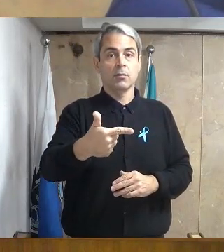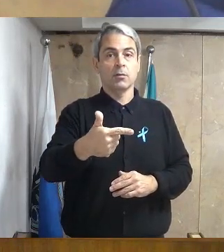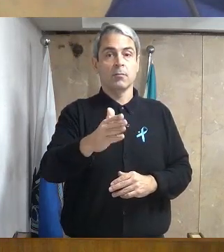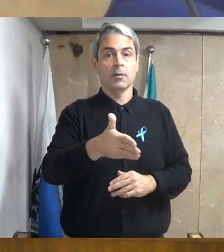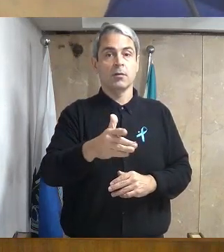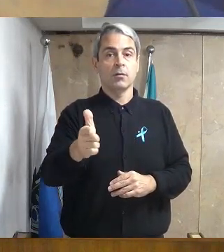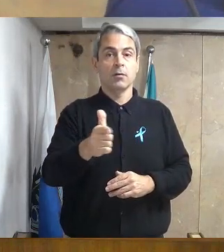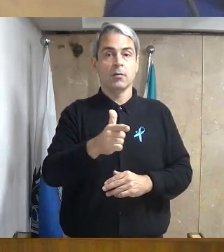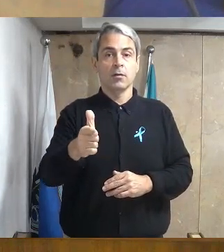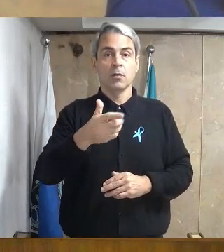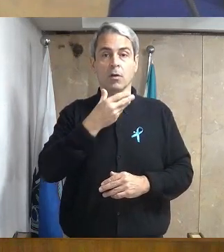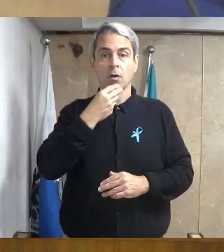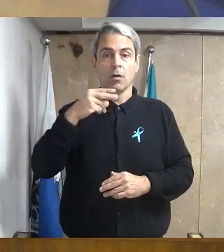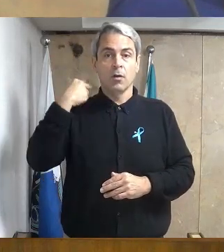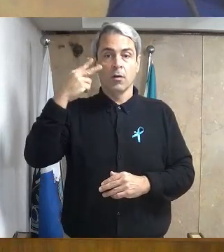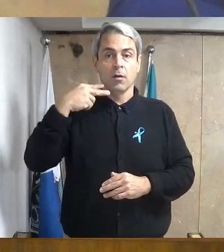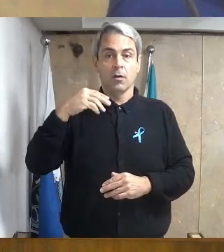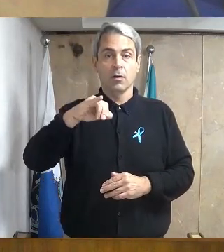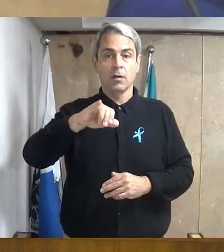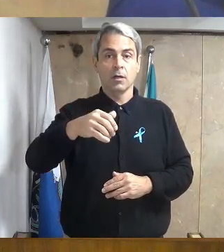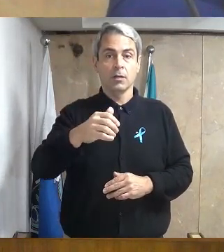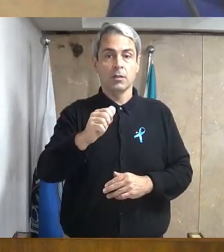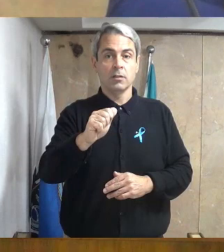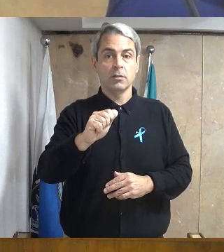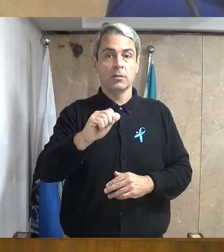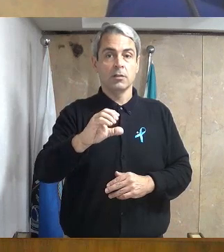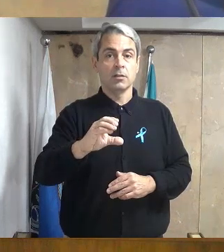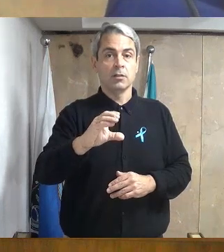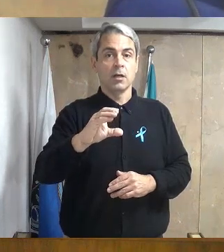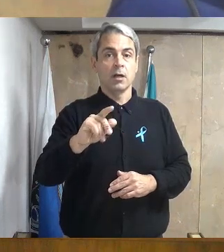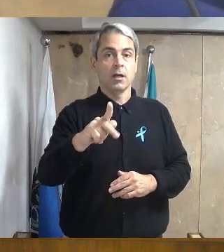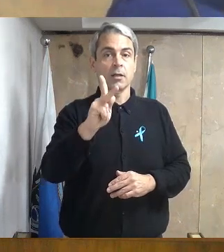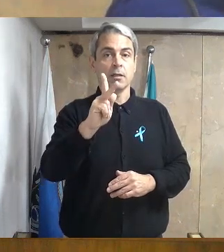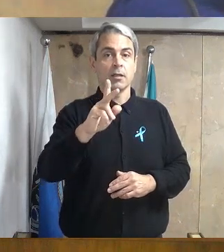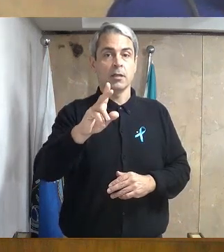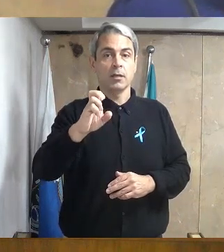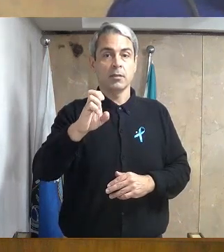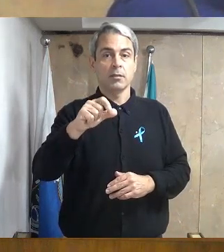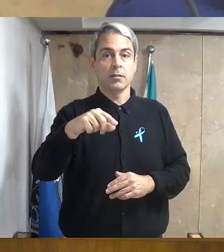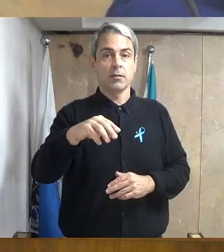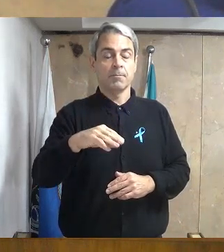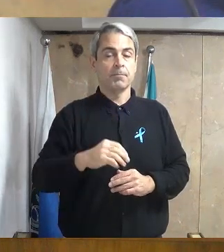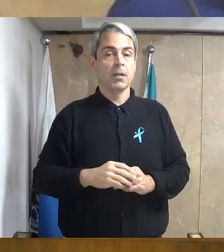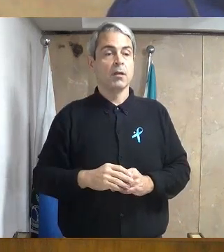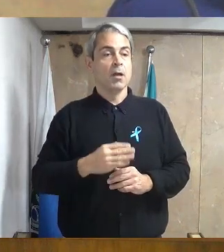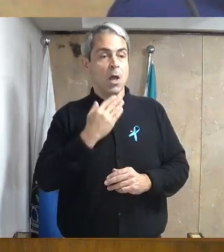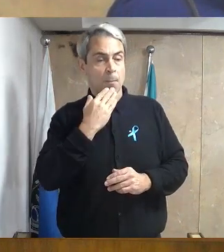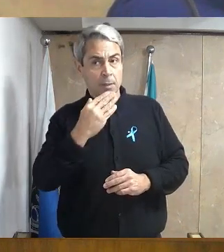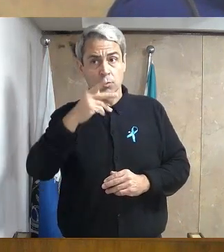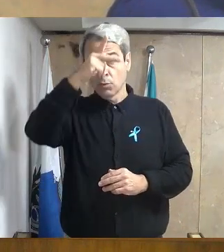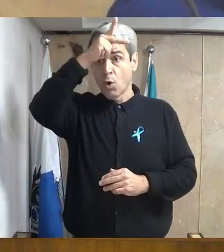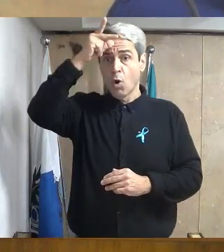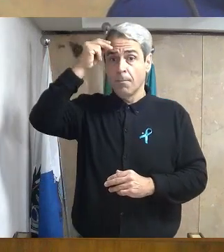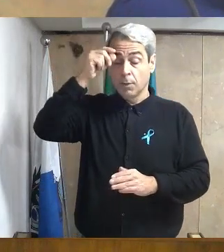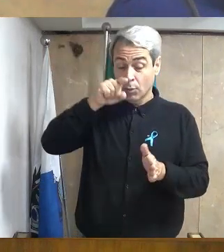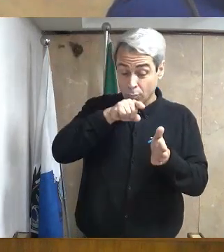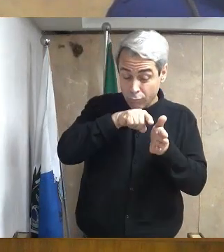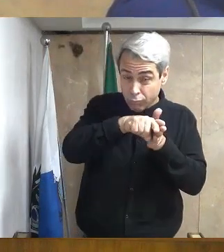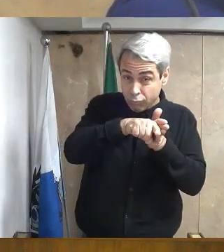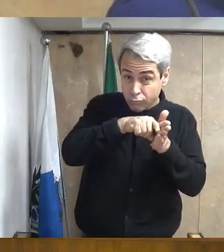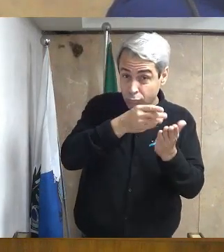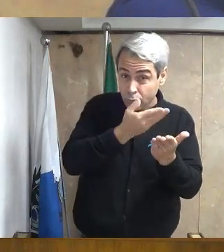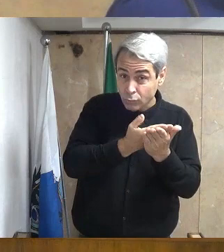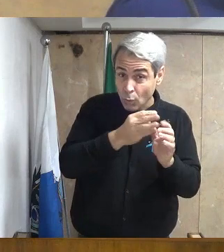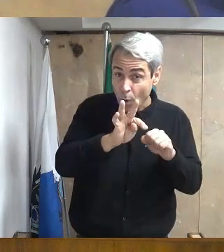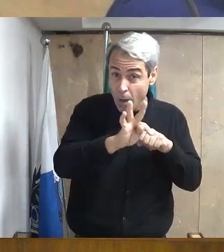4872/2022, do excelentíssimo senhor vereador Jackson Wagner dos Santos Barbosa, solicitando ao excelentíssimo senhor prefeito um estudo técnico a fim